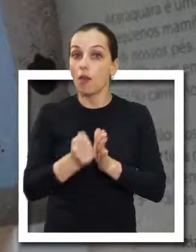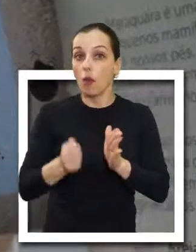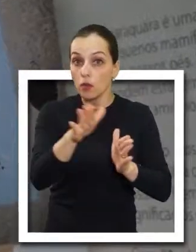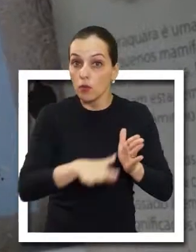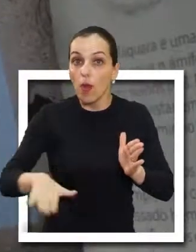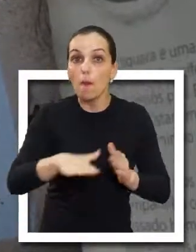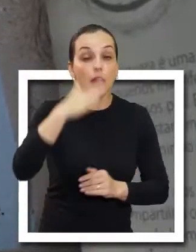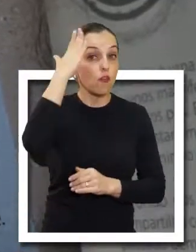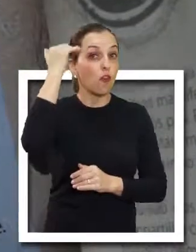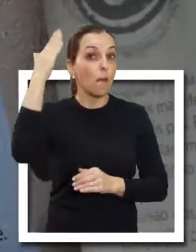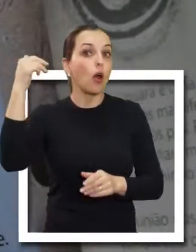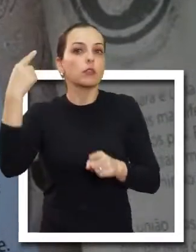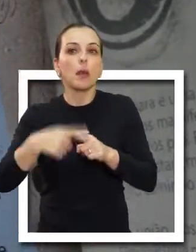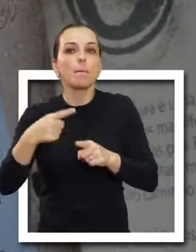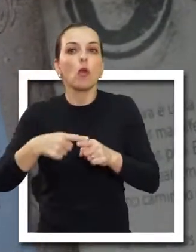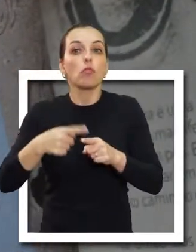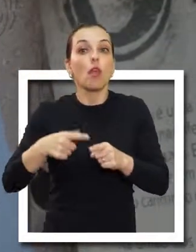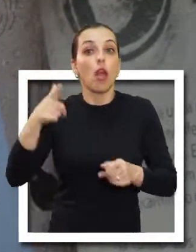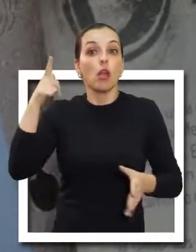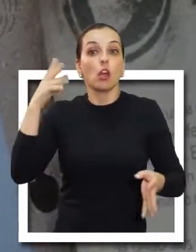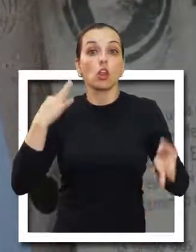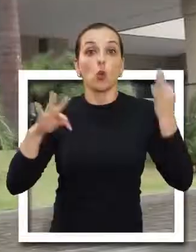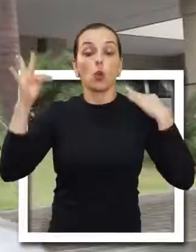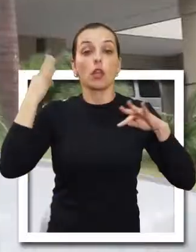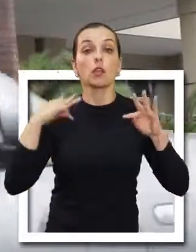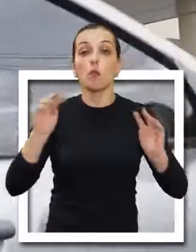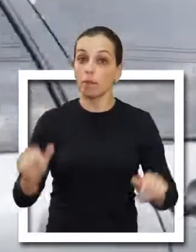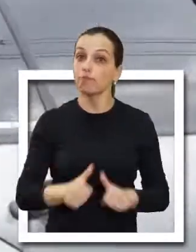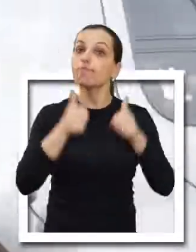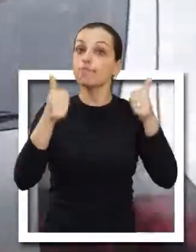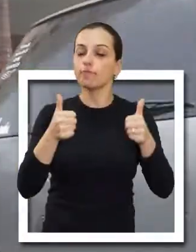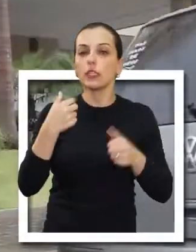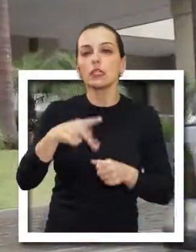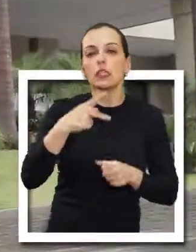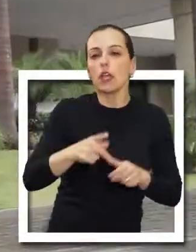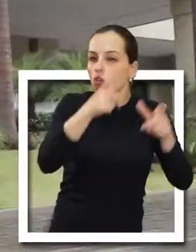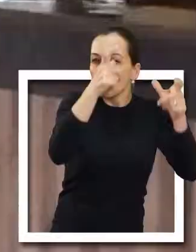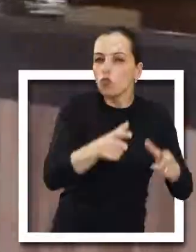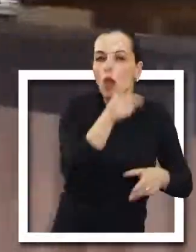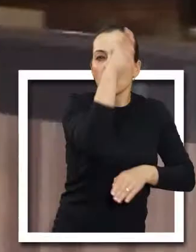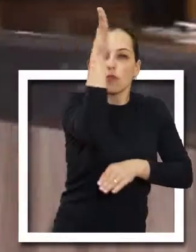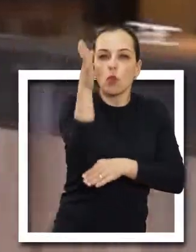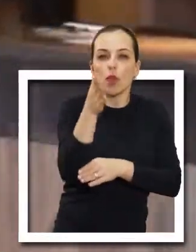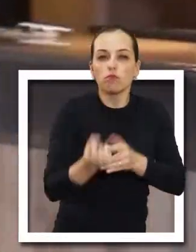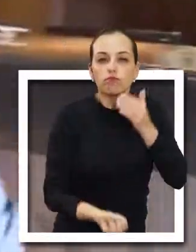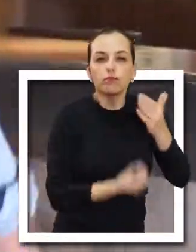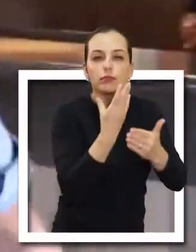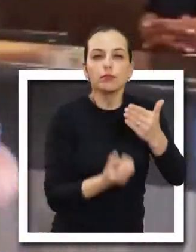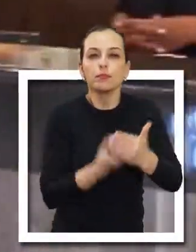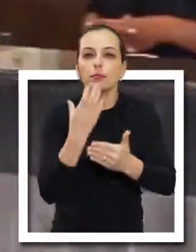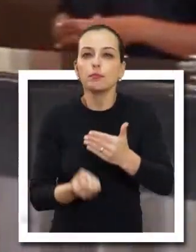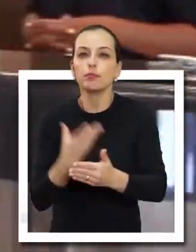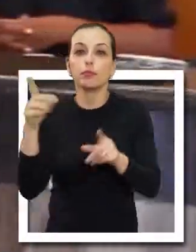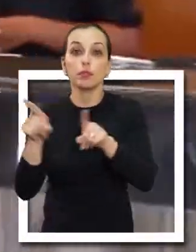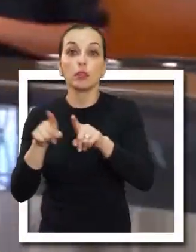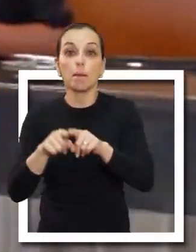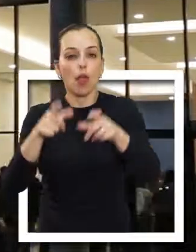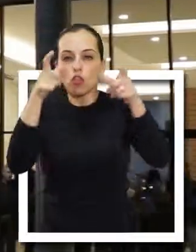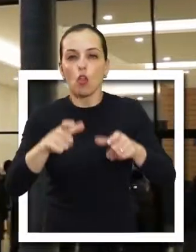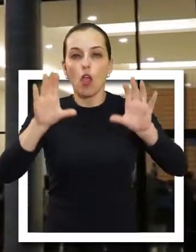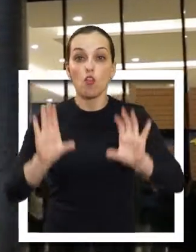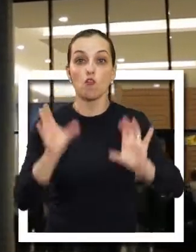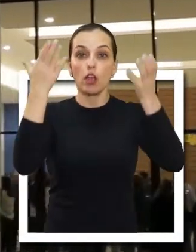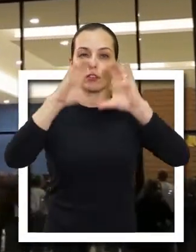A cidade também se sobressai pelo potencial turístico. Isso se deve ao crescimento da rede hoteleira e ao Centro Internacional de